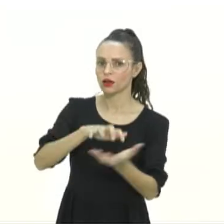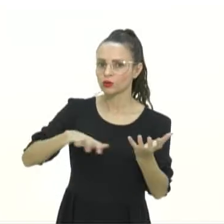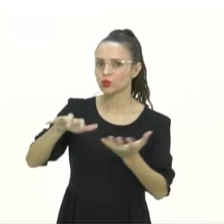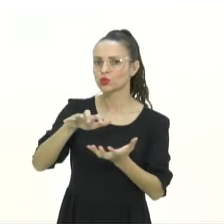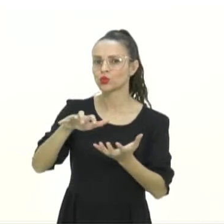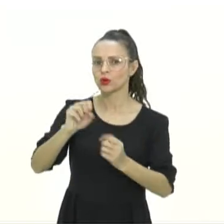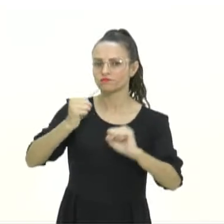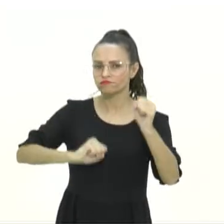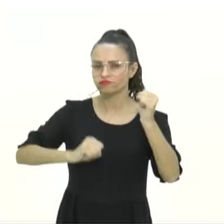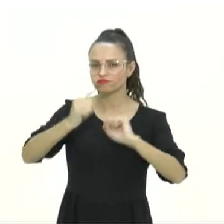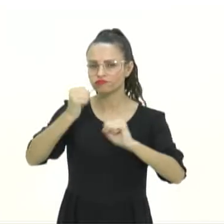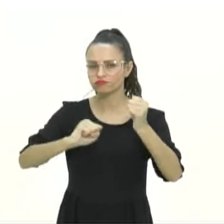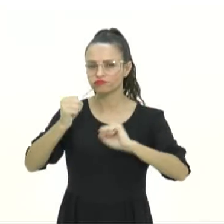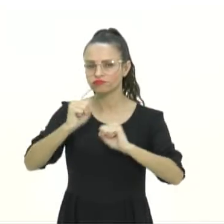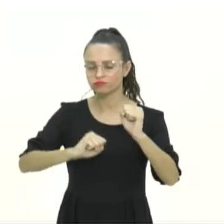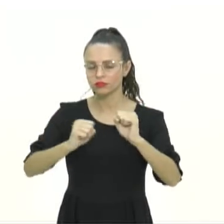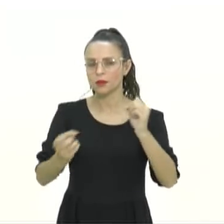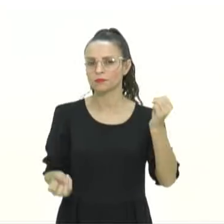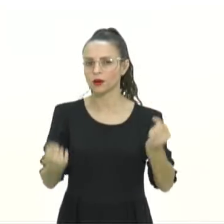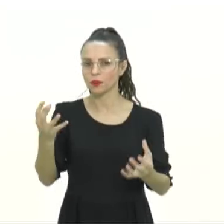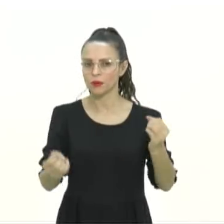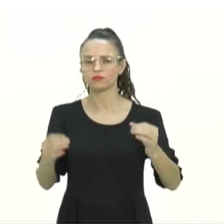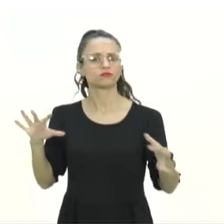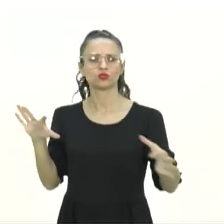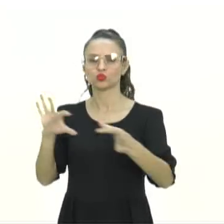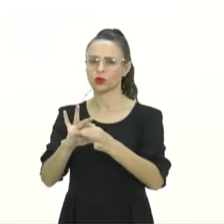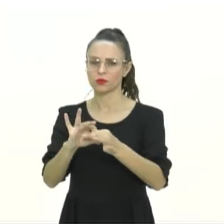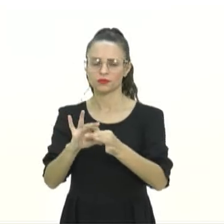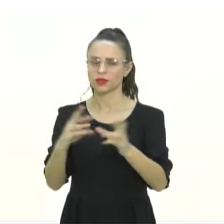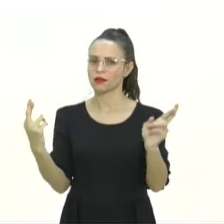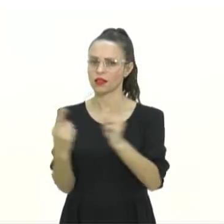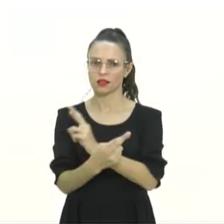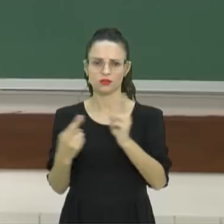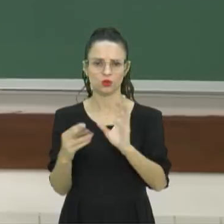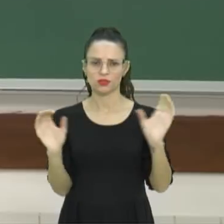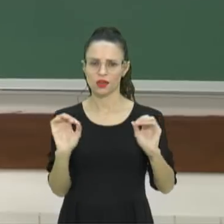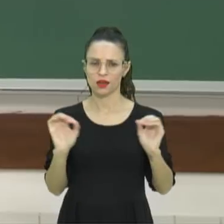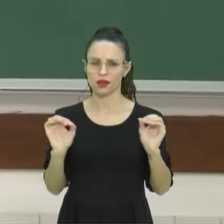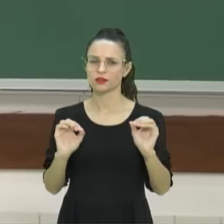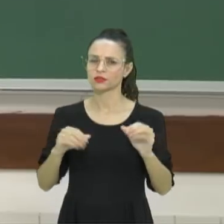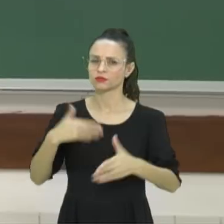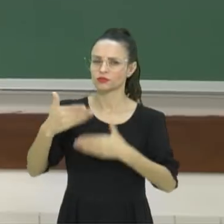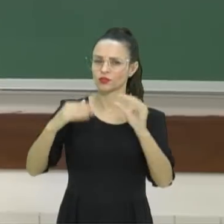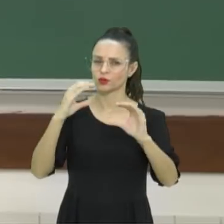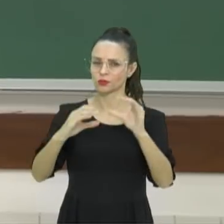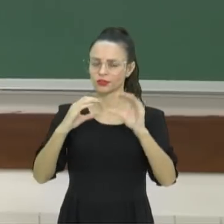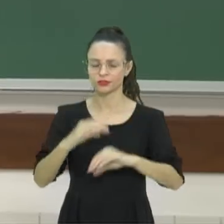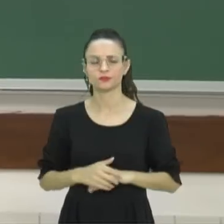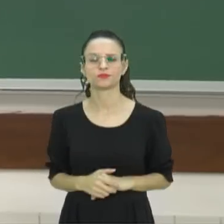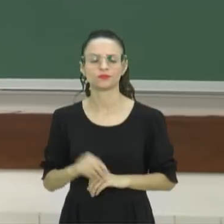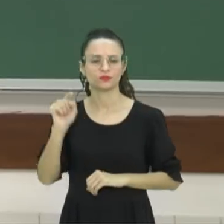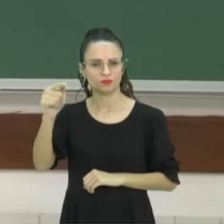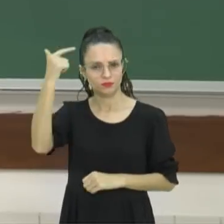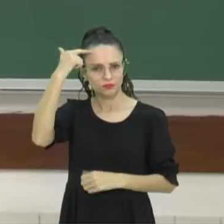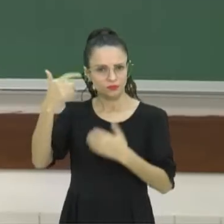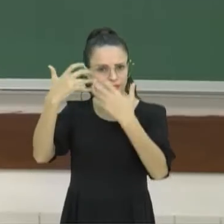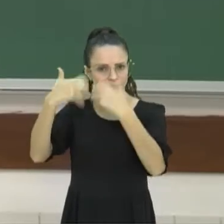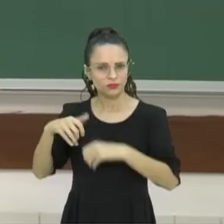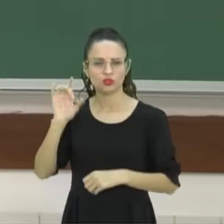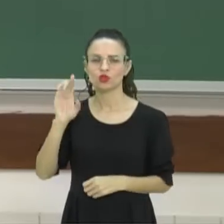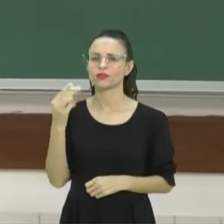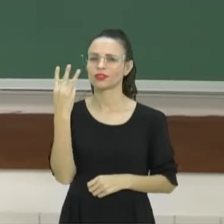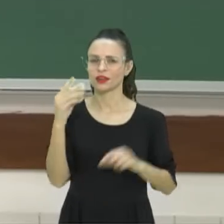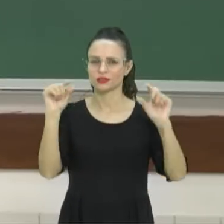industriais não apresentaram relações com o desenvolvimento das comunicações. Pare um pouquinho, são apenas